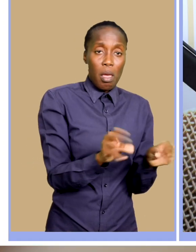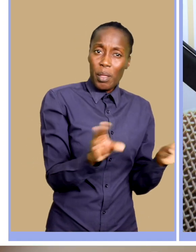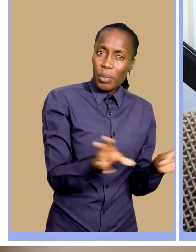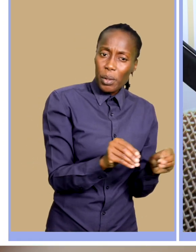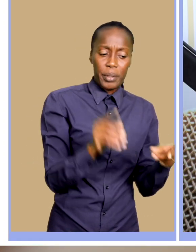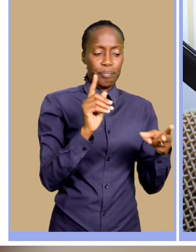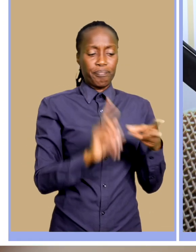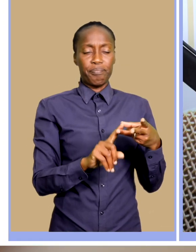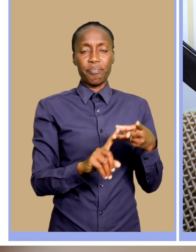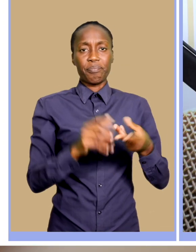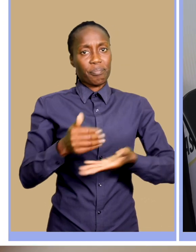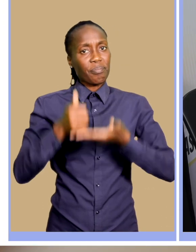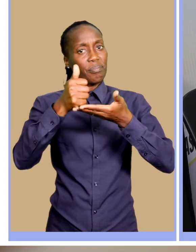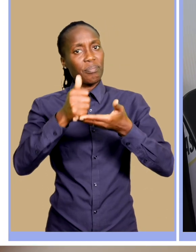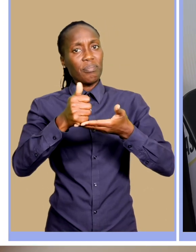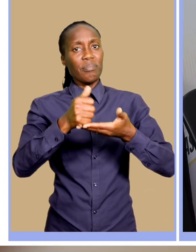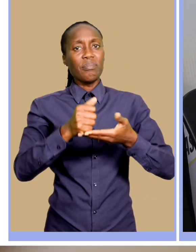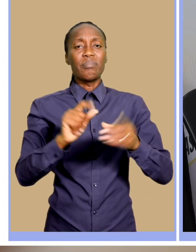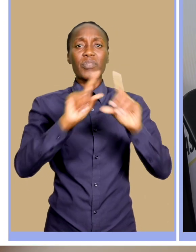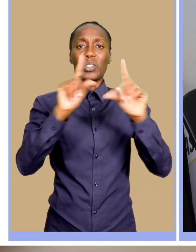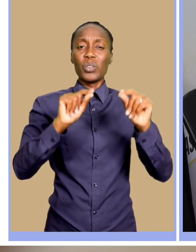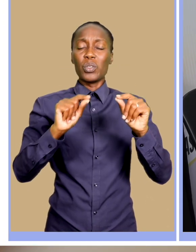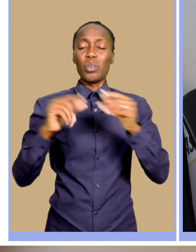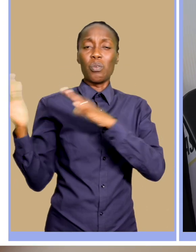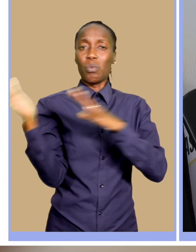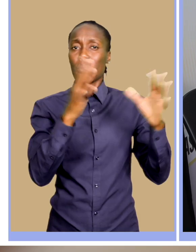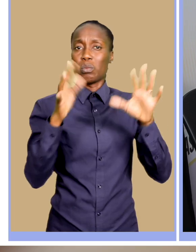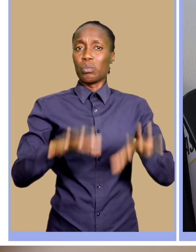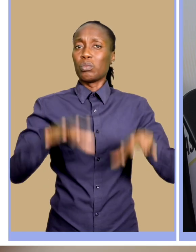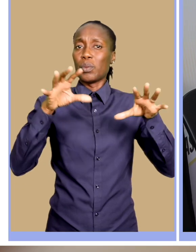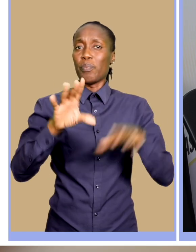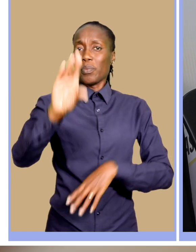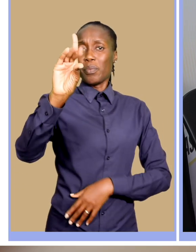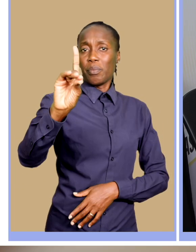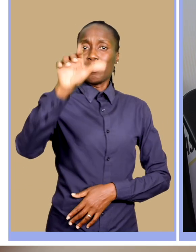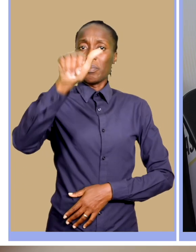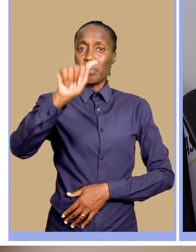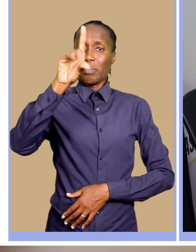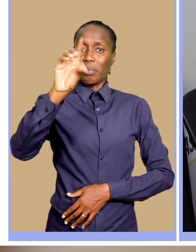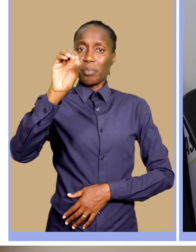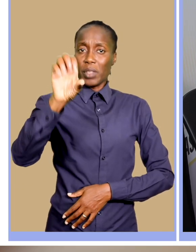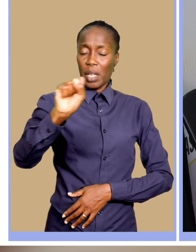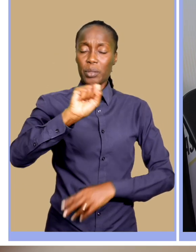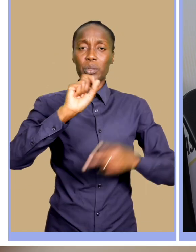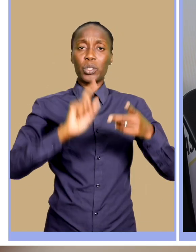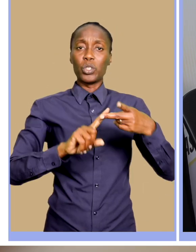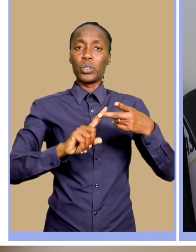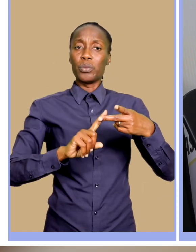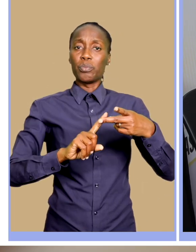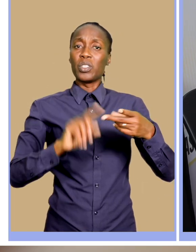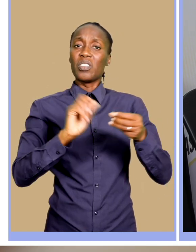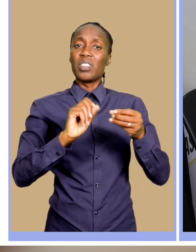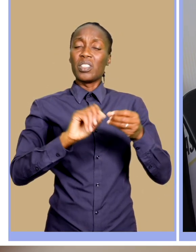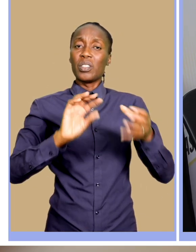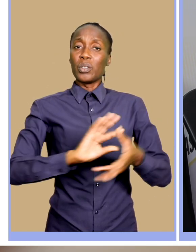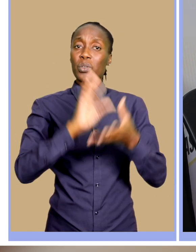uma determinada situação, um choque climático, nós geramos dados, geramos estatísticas. Então, o que me parece é que